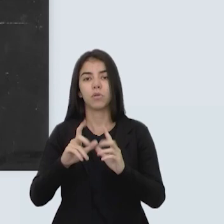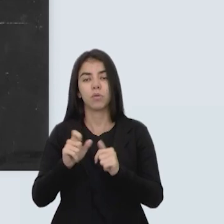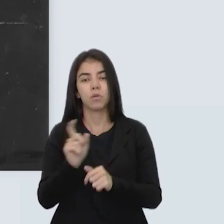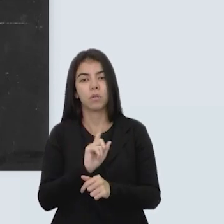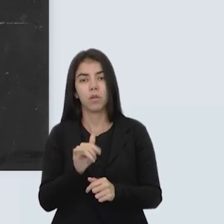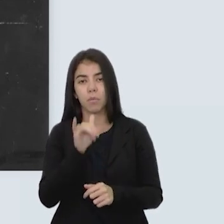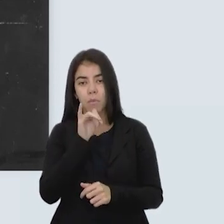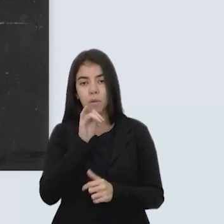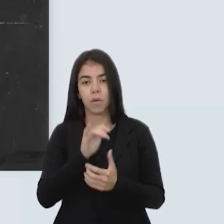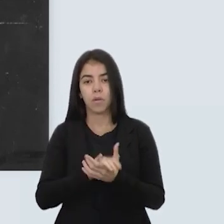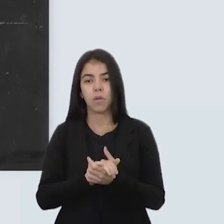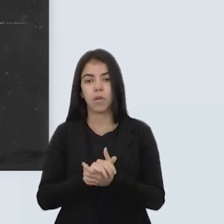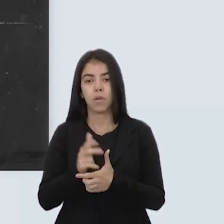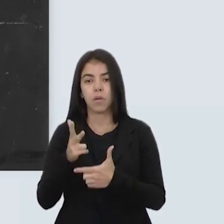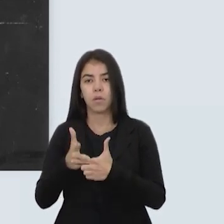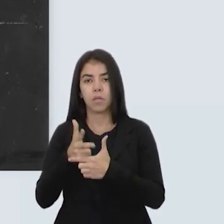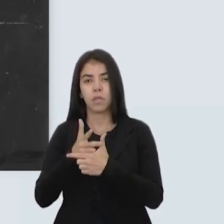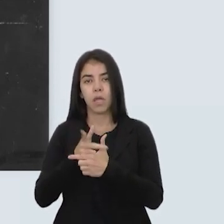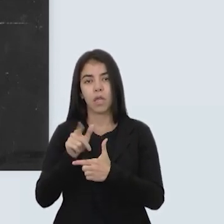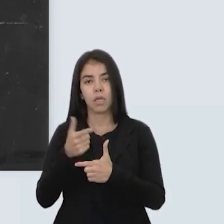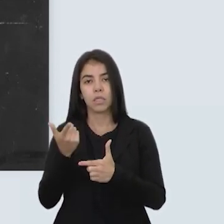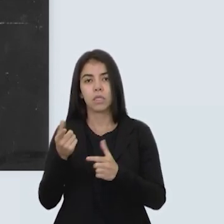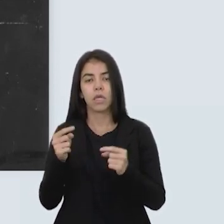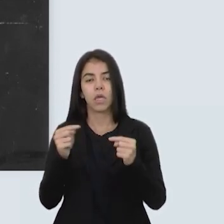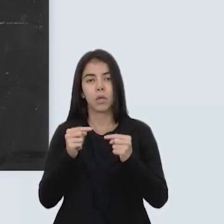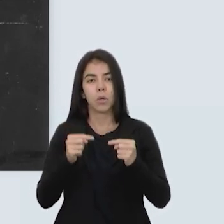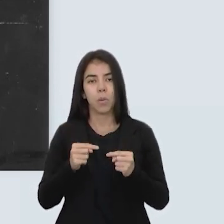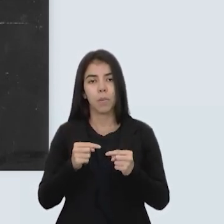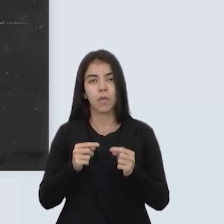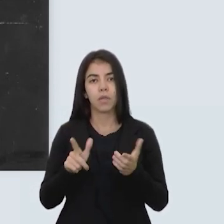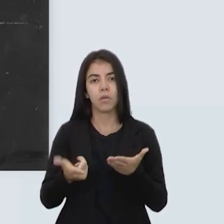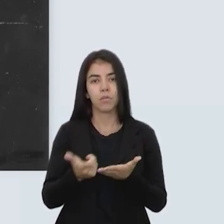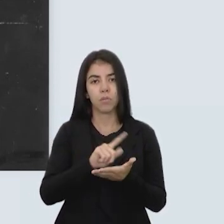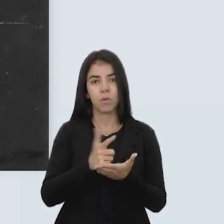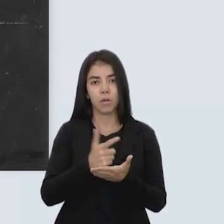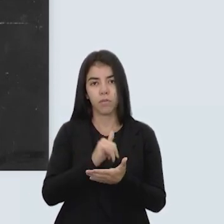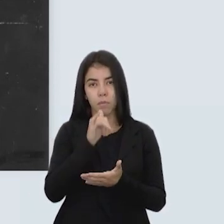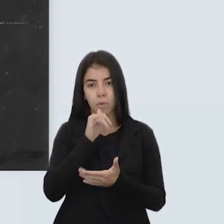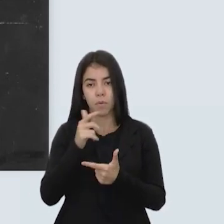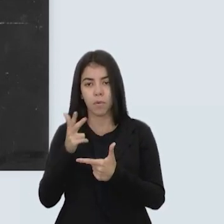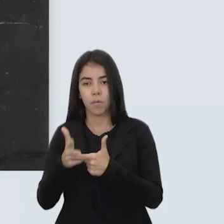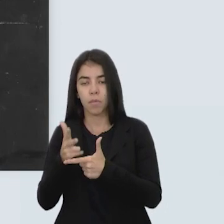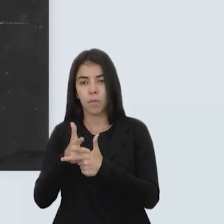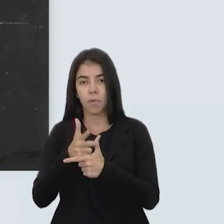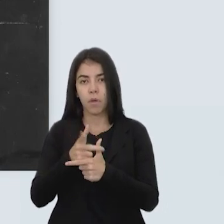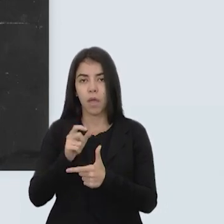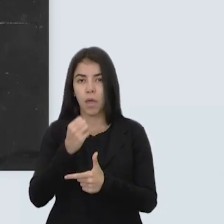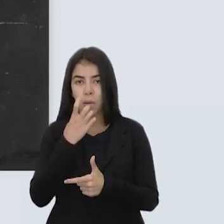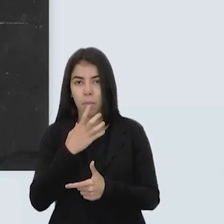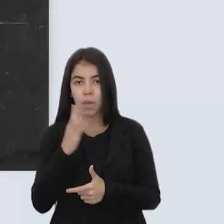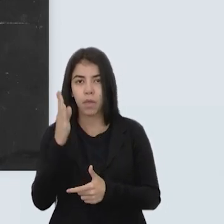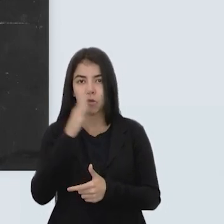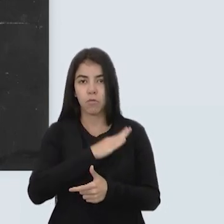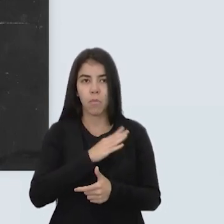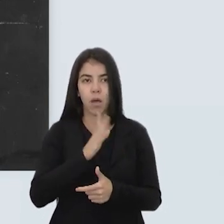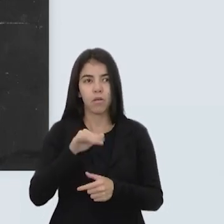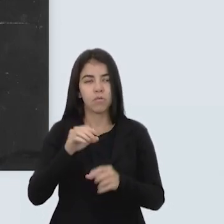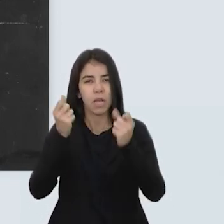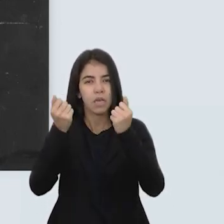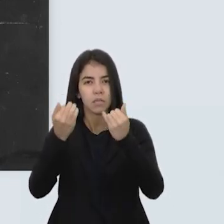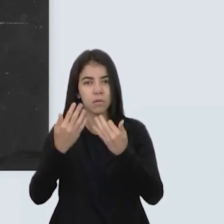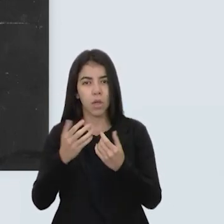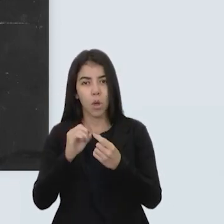disso, séries baseadas em livros. Então você pega uma série que não tem o bem e o mal muito definidos e o